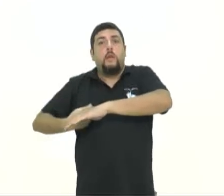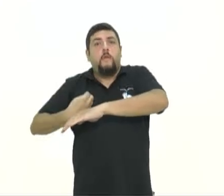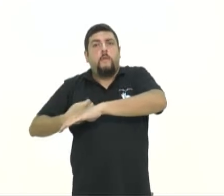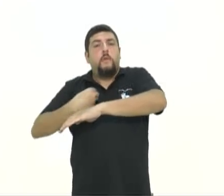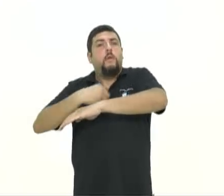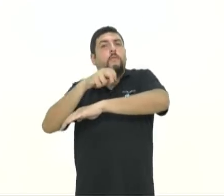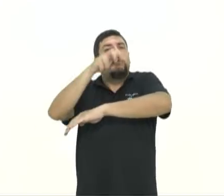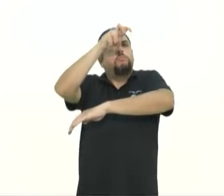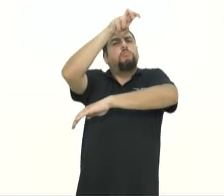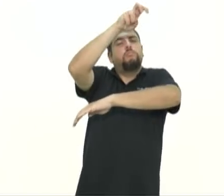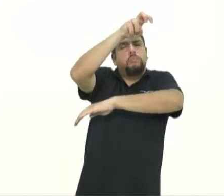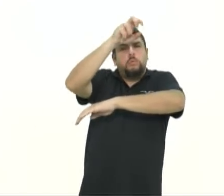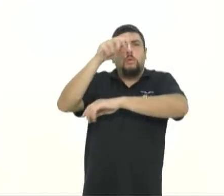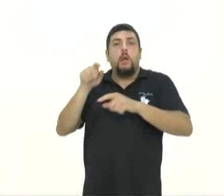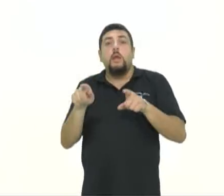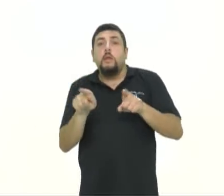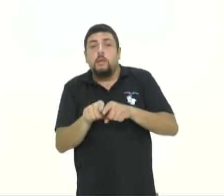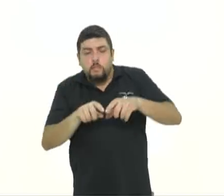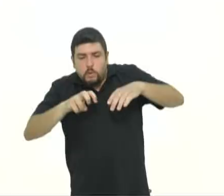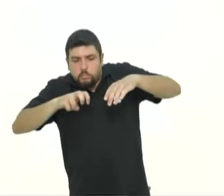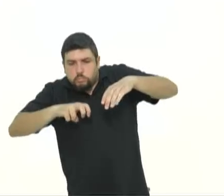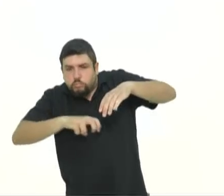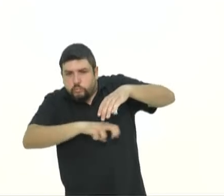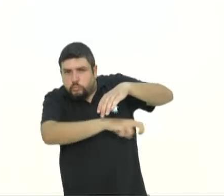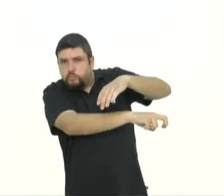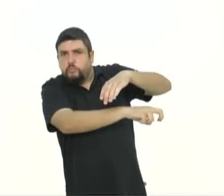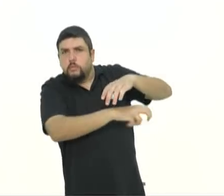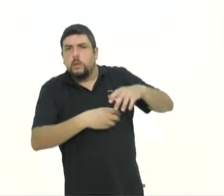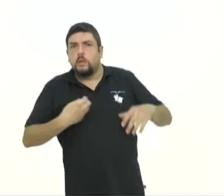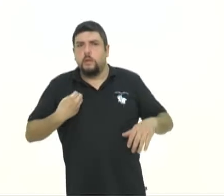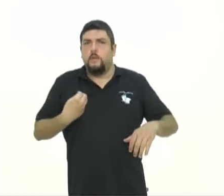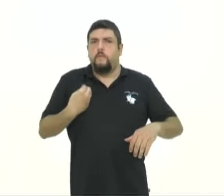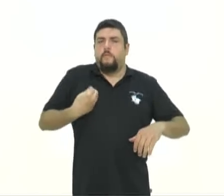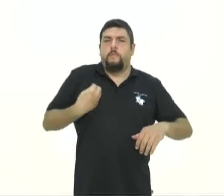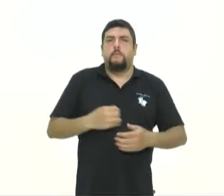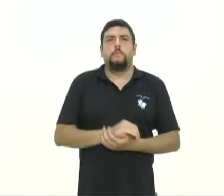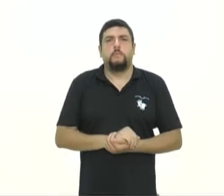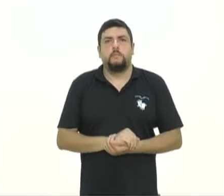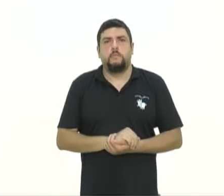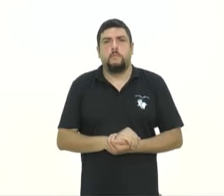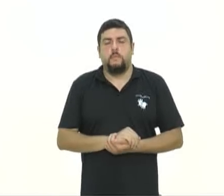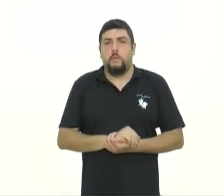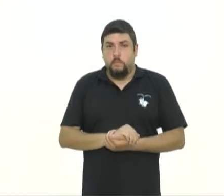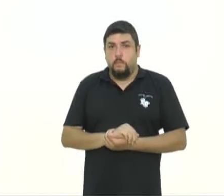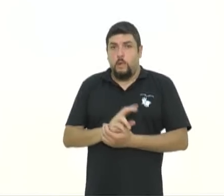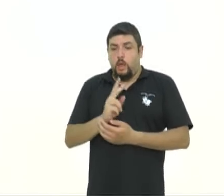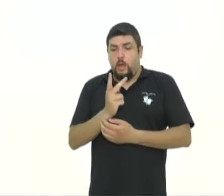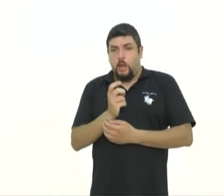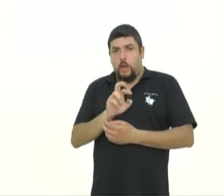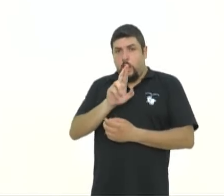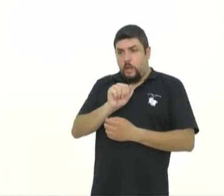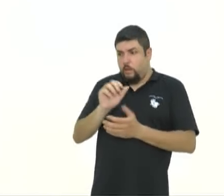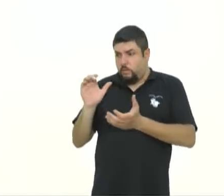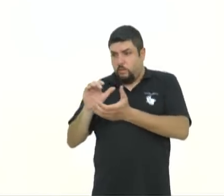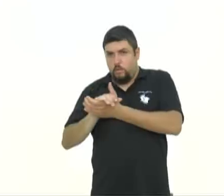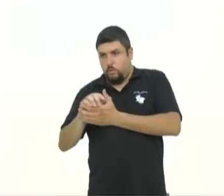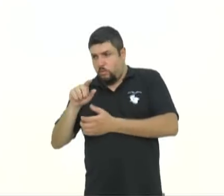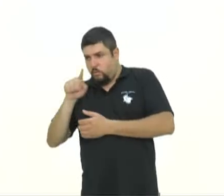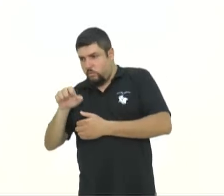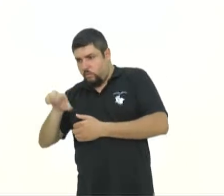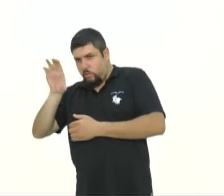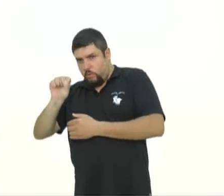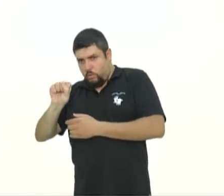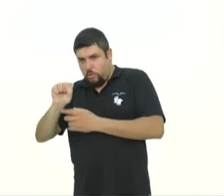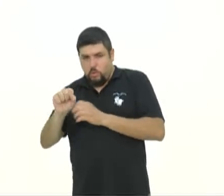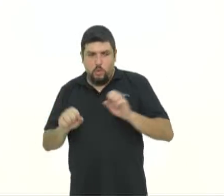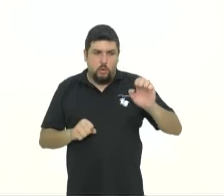das ninfas que mais acompanhou a deusa Hera, quando esta se casou com Zeus. Eco tinha a tarefa de